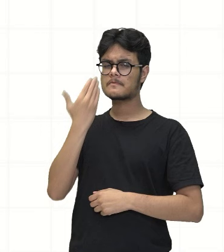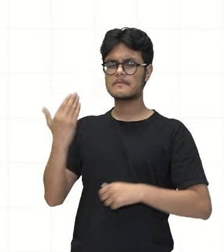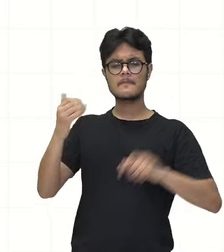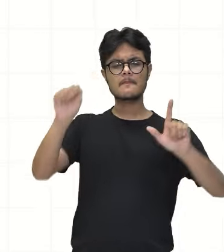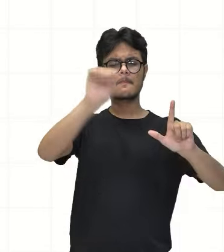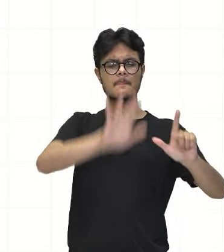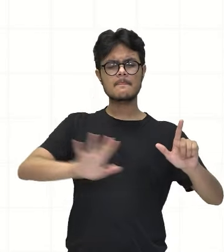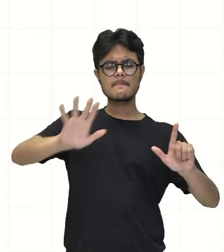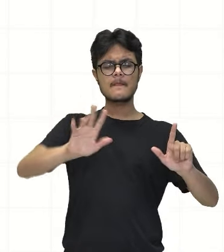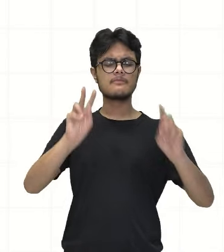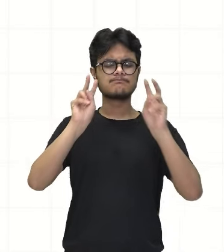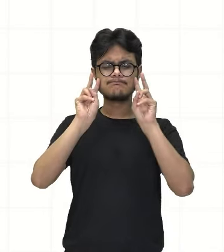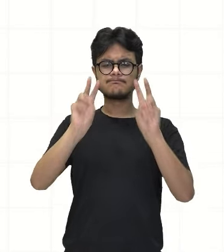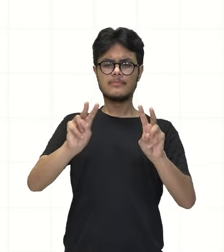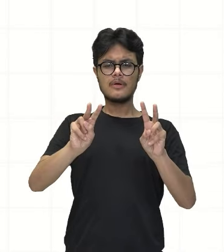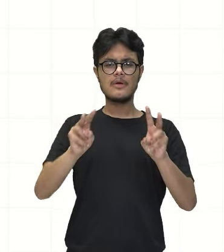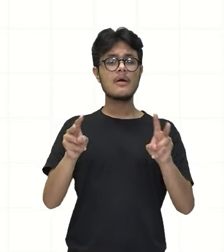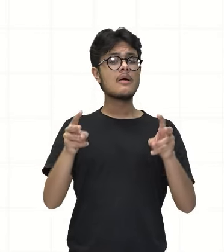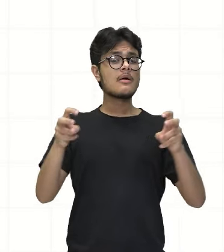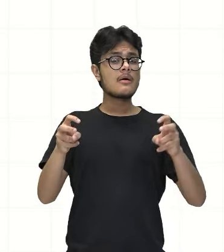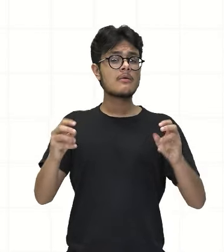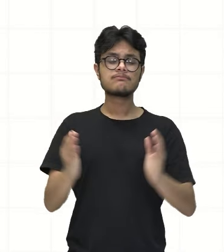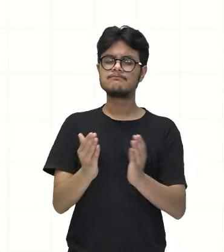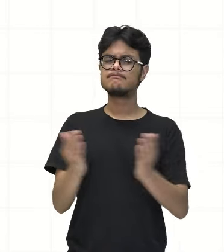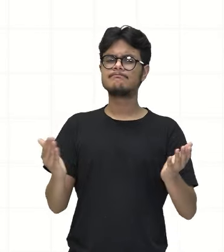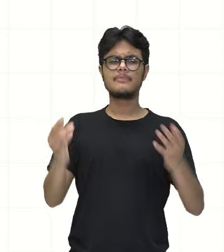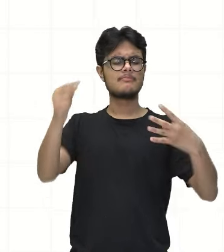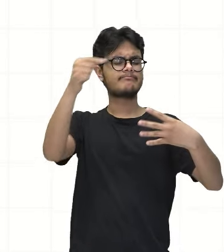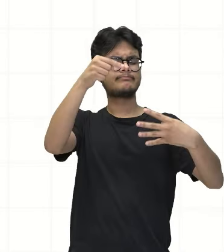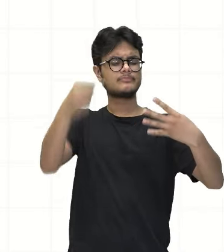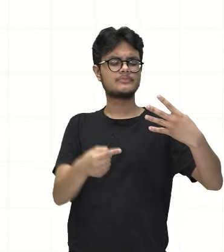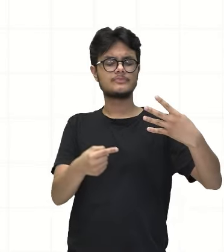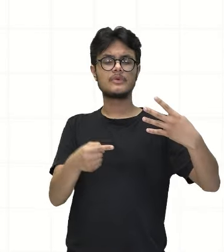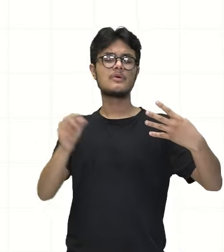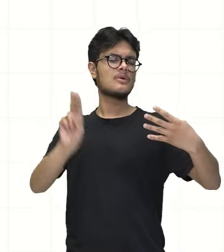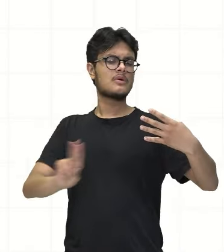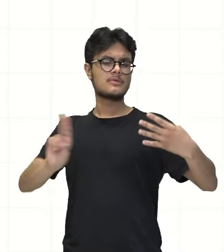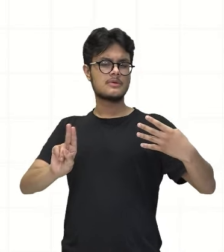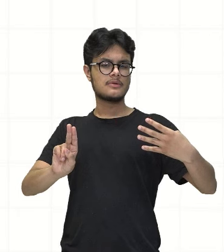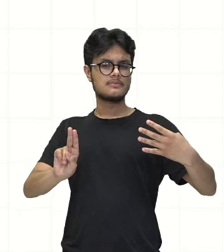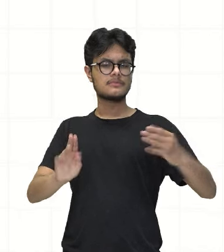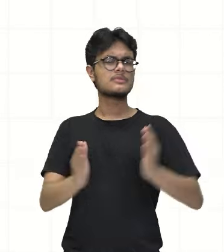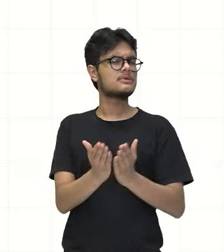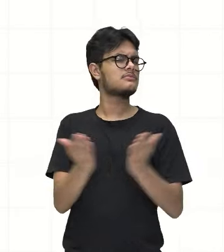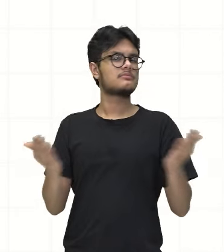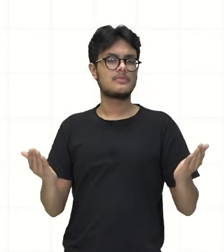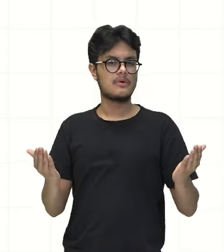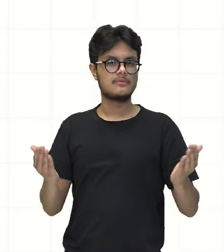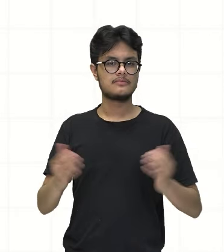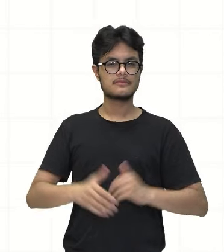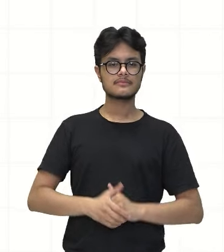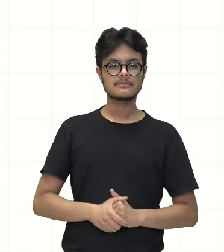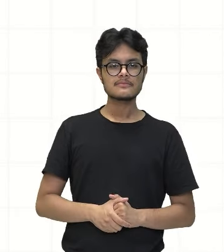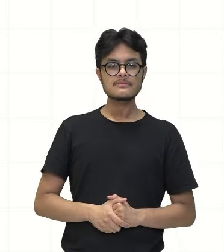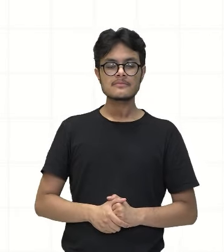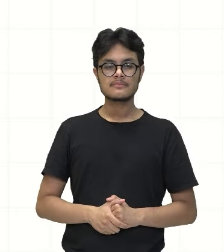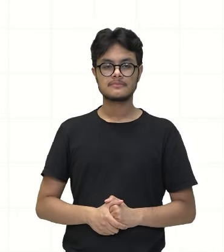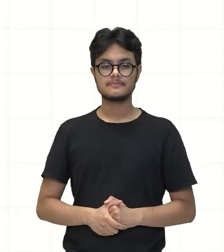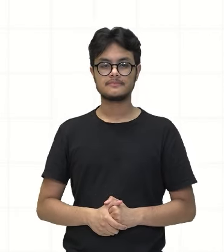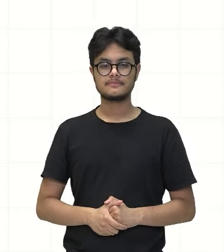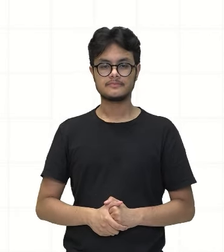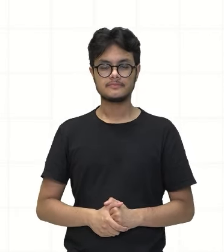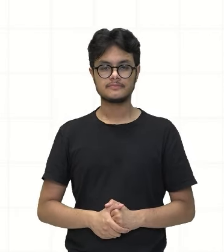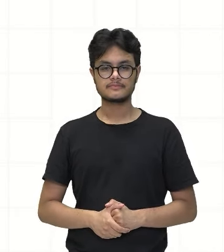sendo apresentado aí e verificar qual das 4 relações eu vou utilizar para encontrar as medidas. E o